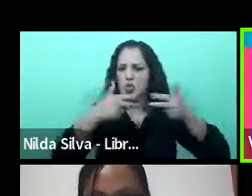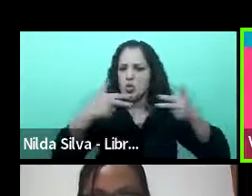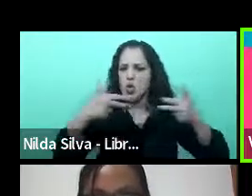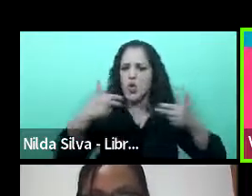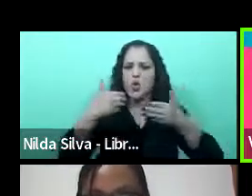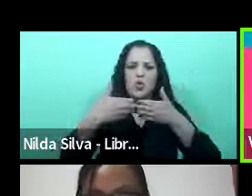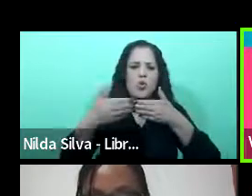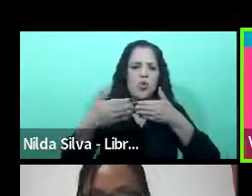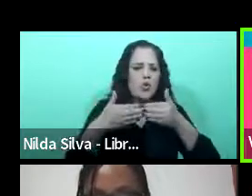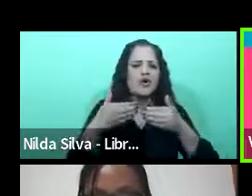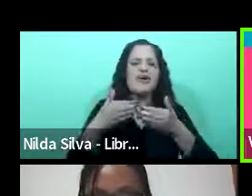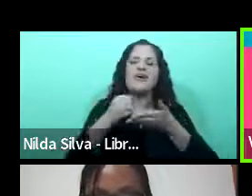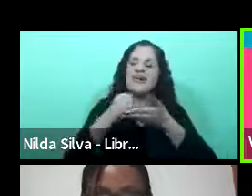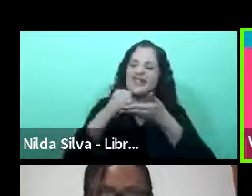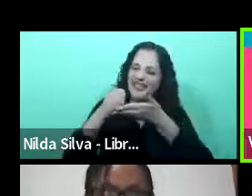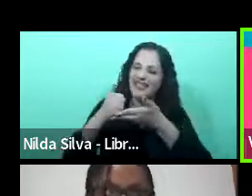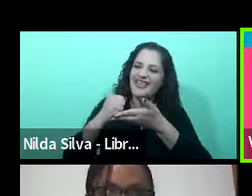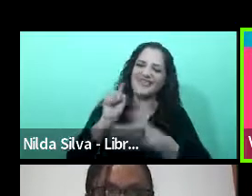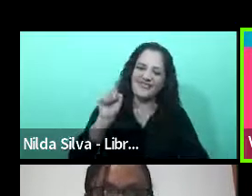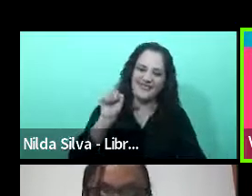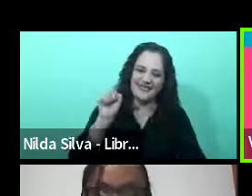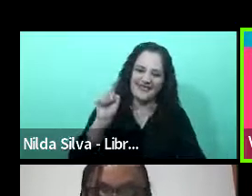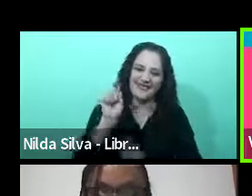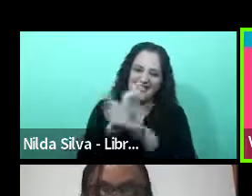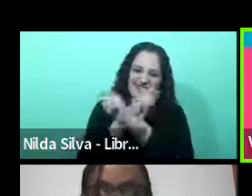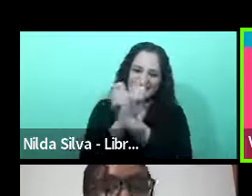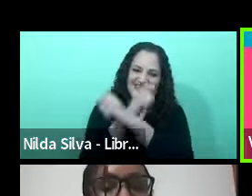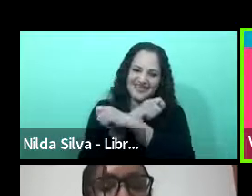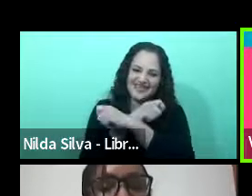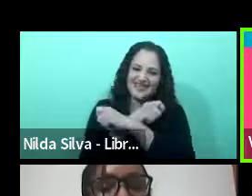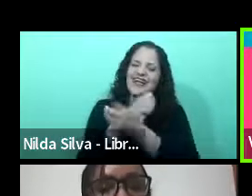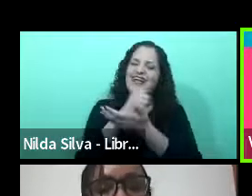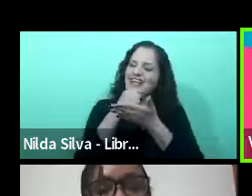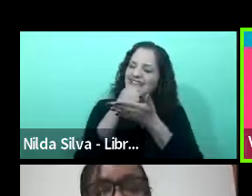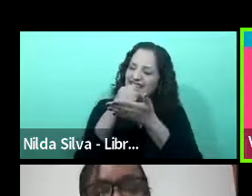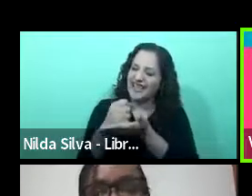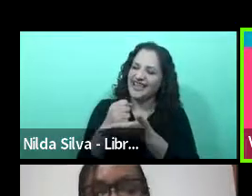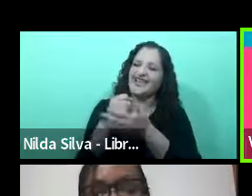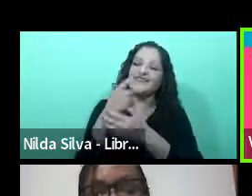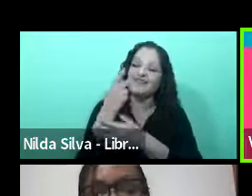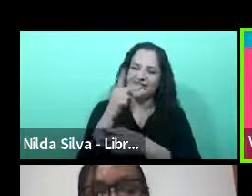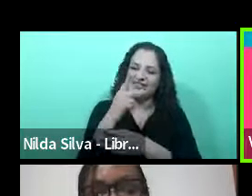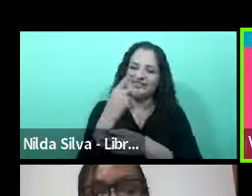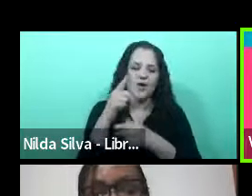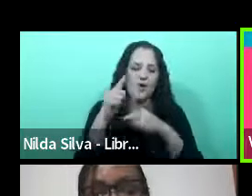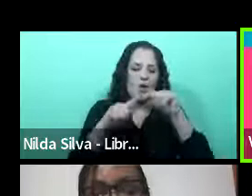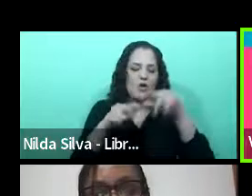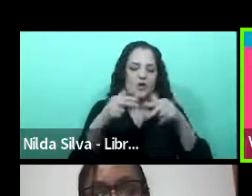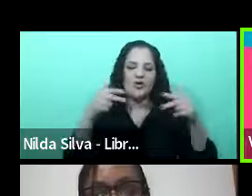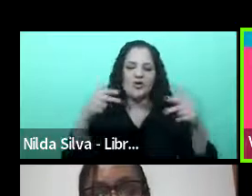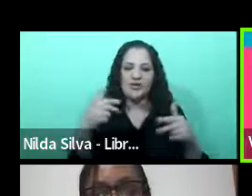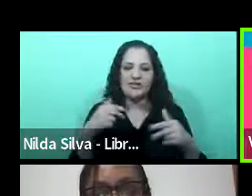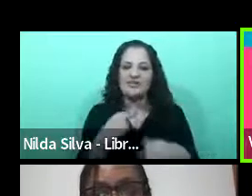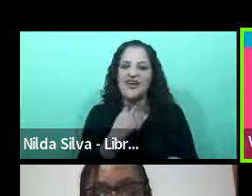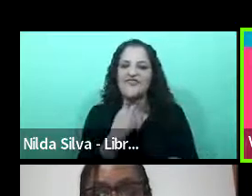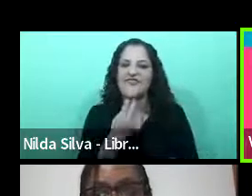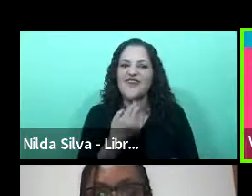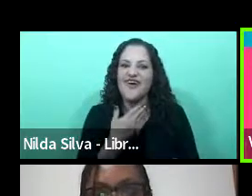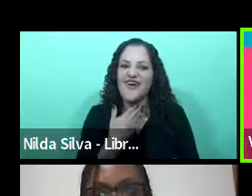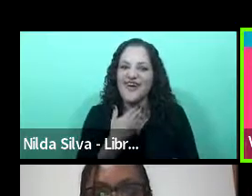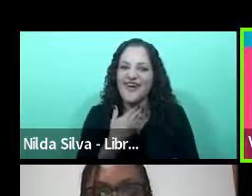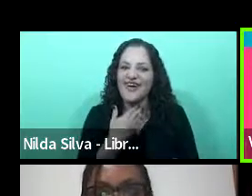instrumento, leve-o para a PUC, leve seu instrumento, leve seu gogó, talvez eu leve meu